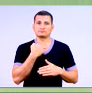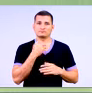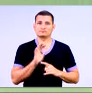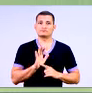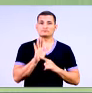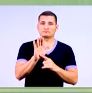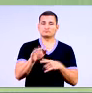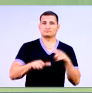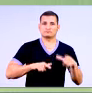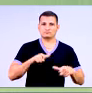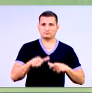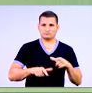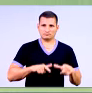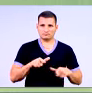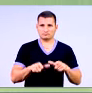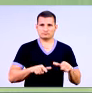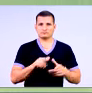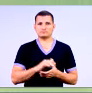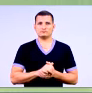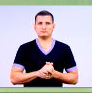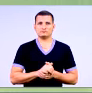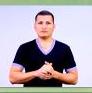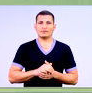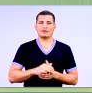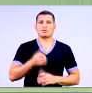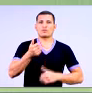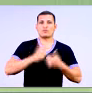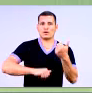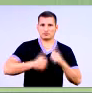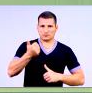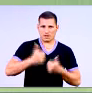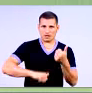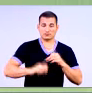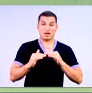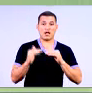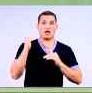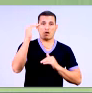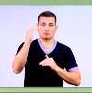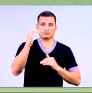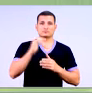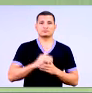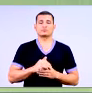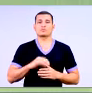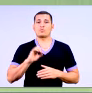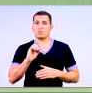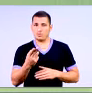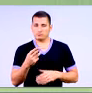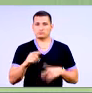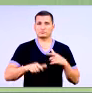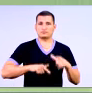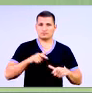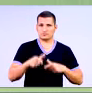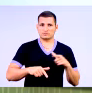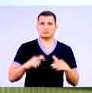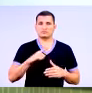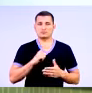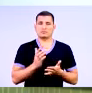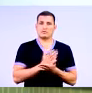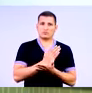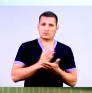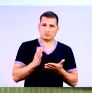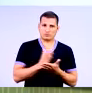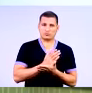um serviço de alta qualidade ou um serviço que traz algumas